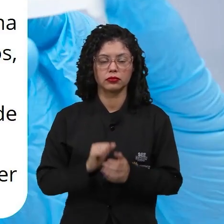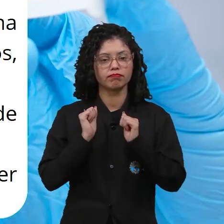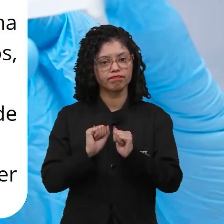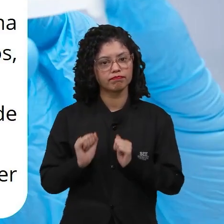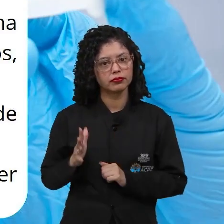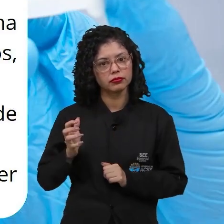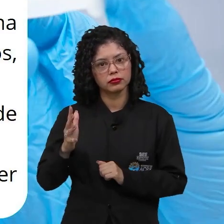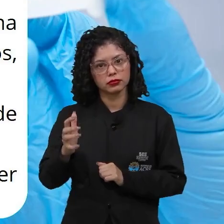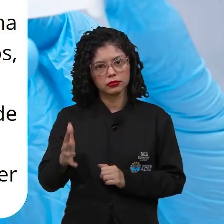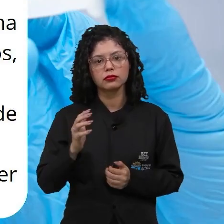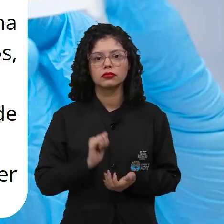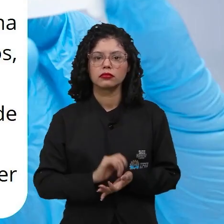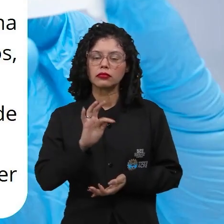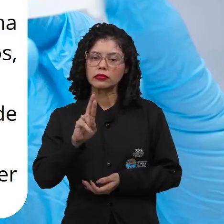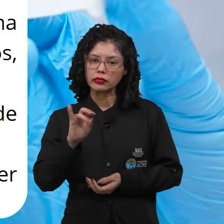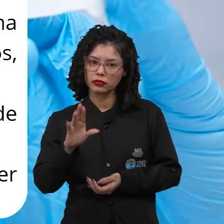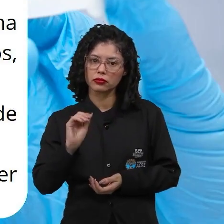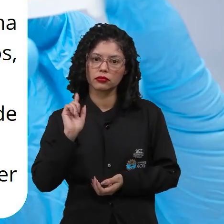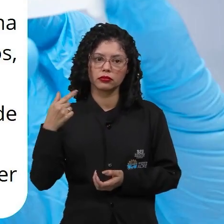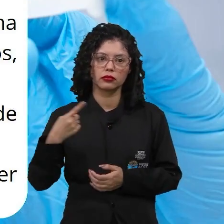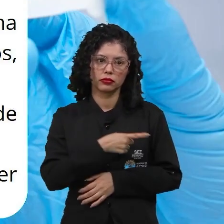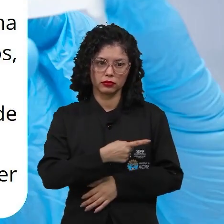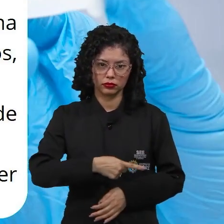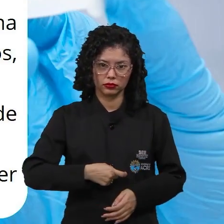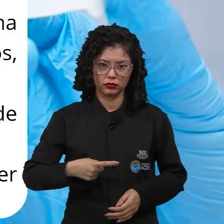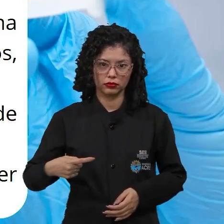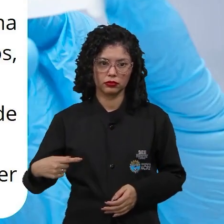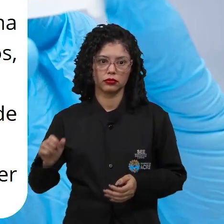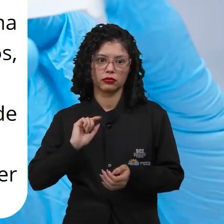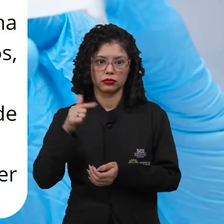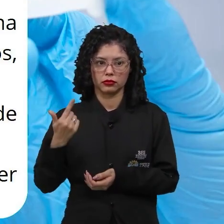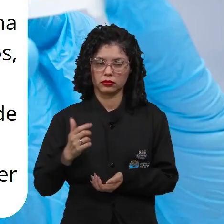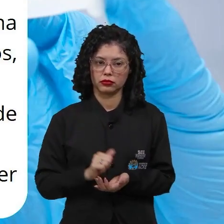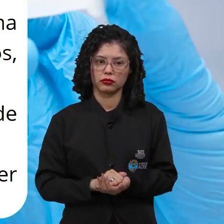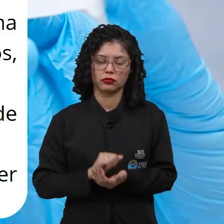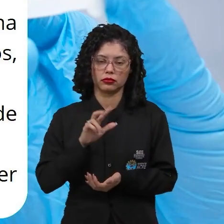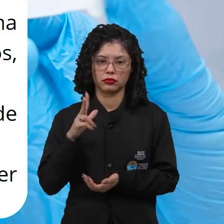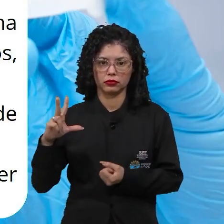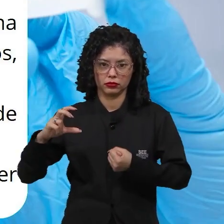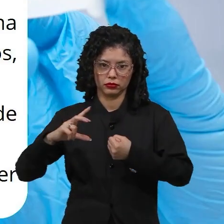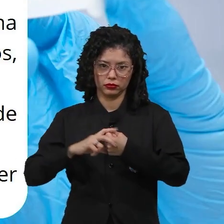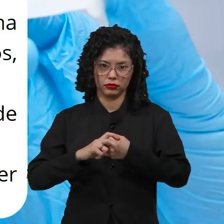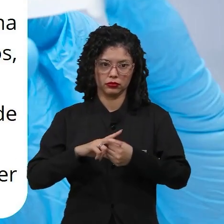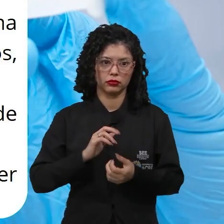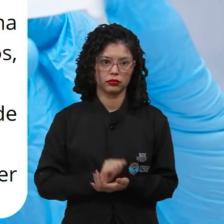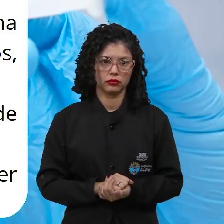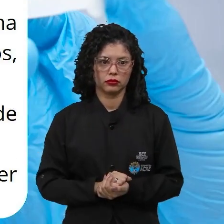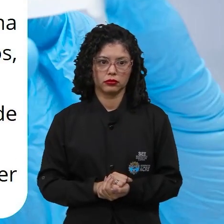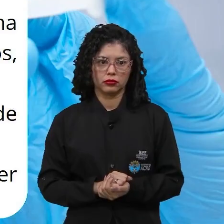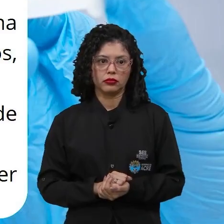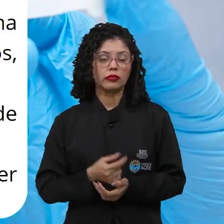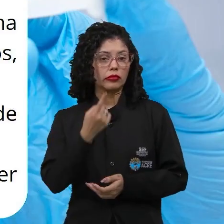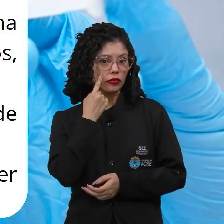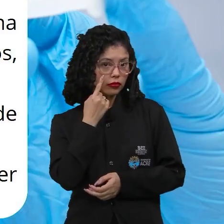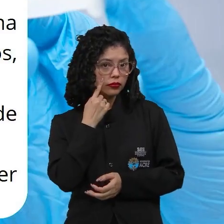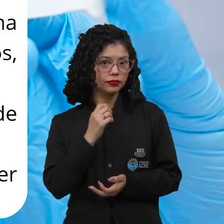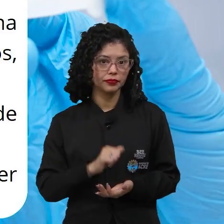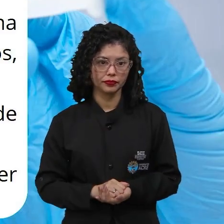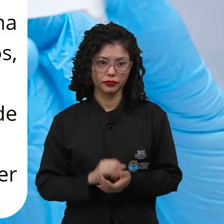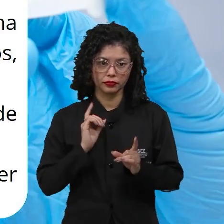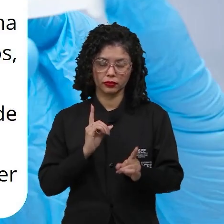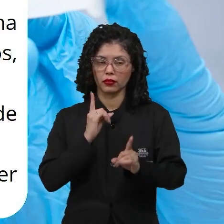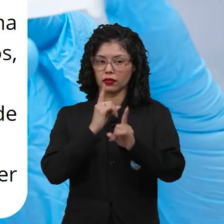imunitária, podendo ser bactéria, fungos, protozoários, eumintos, toxinas e vírus. Olha aqui, ó, gente, acho